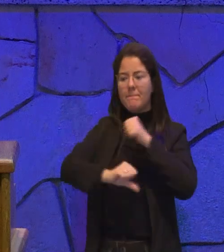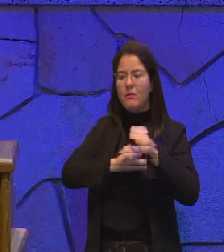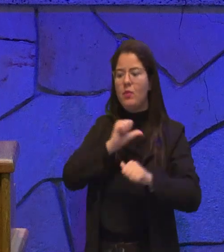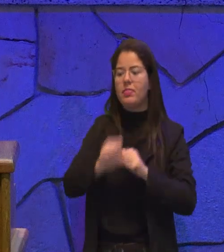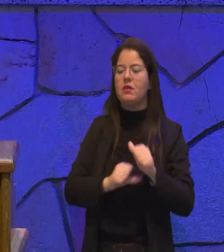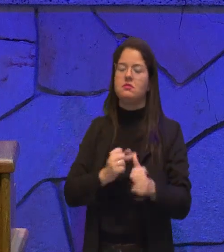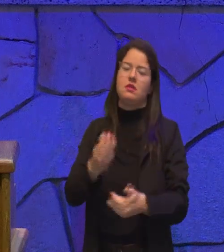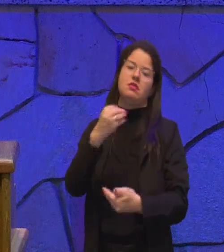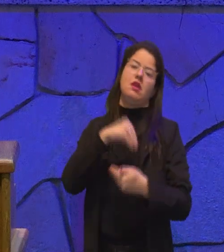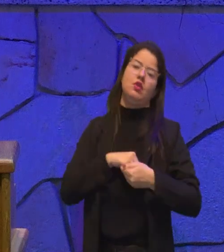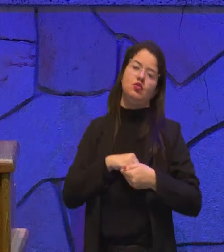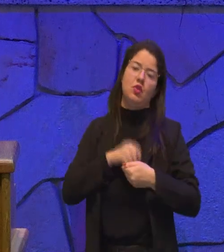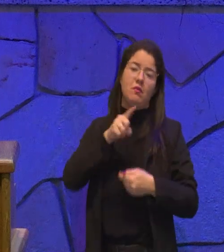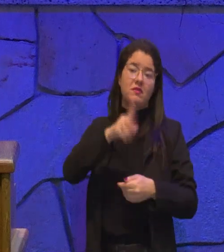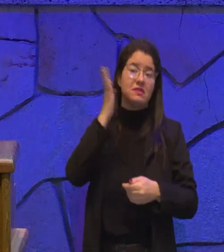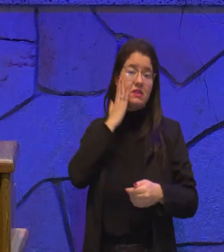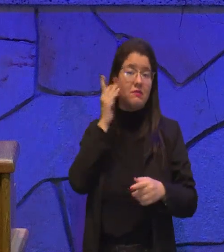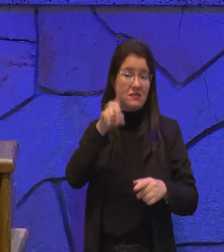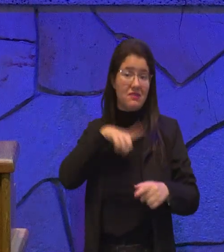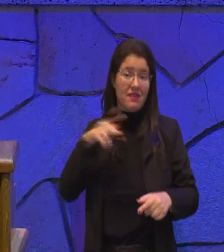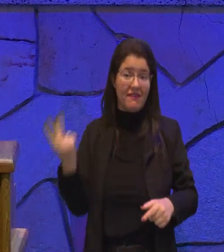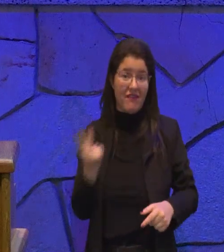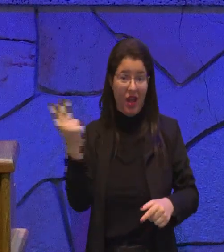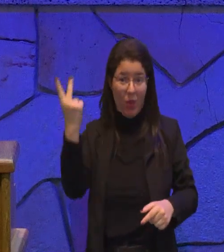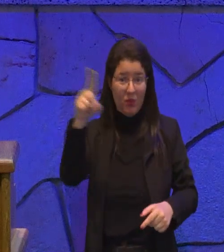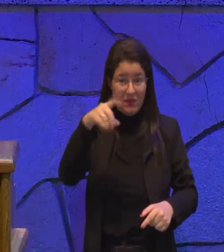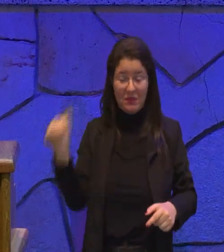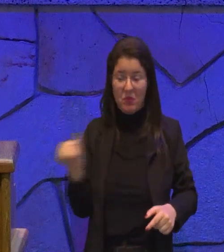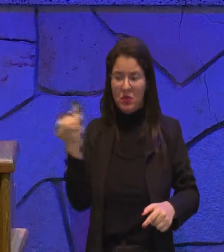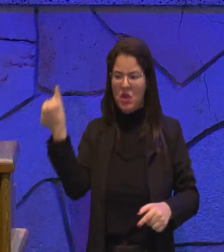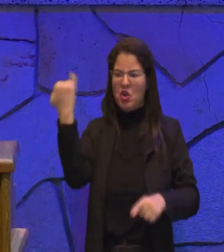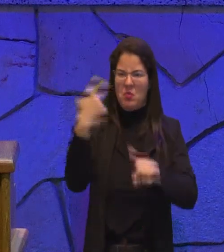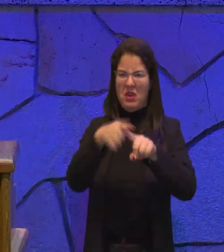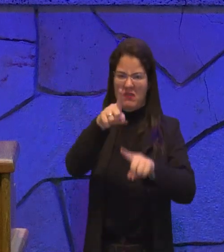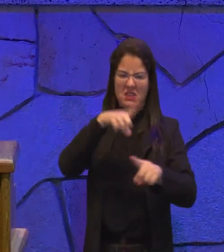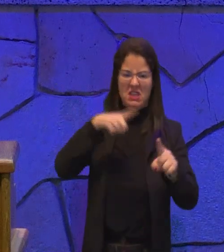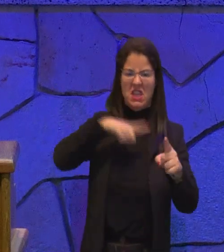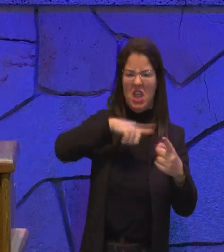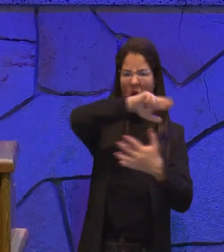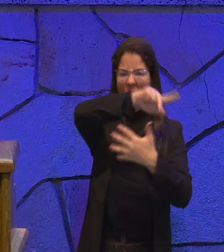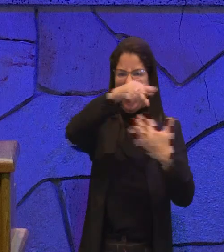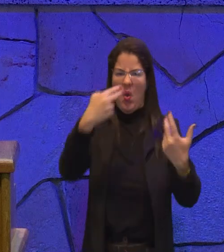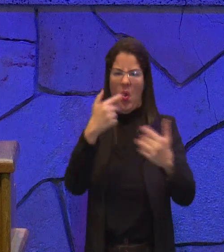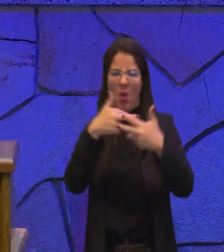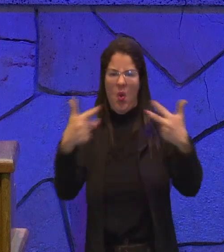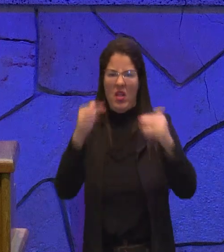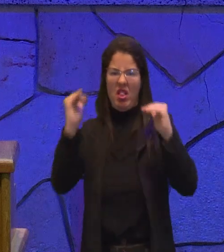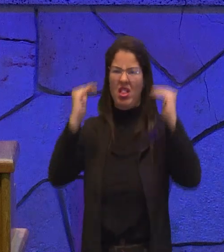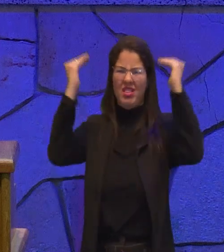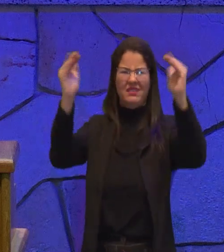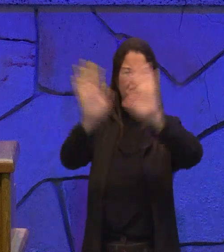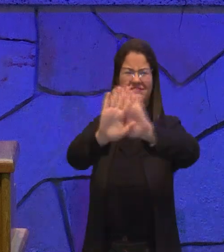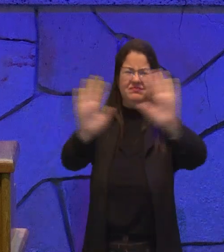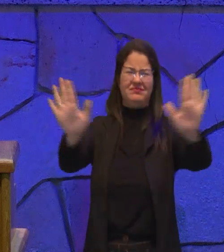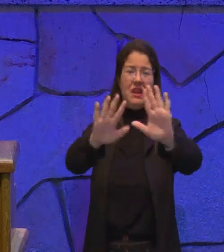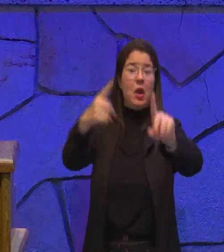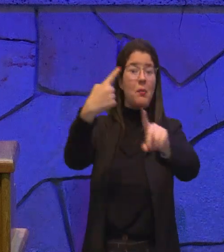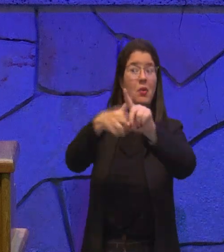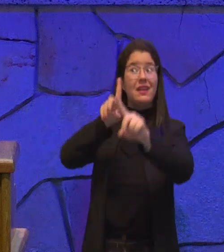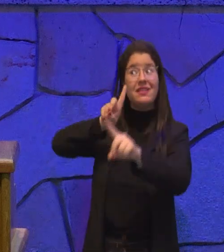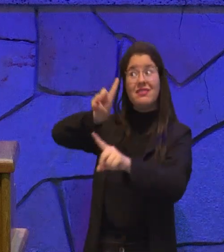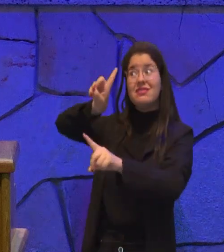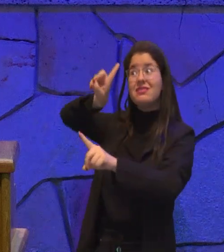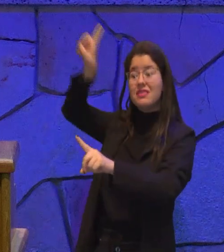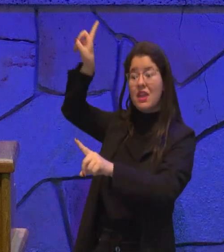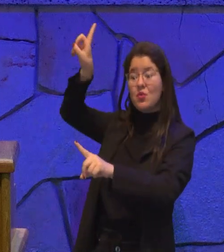saiba que você é importante, não pelo que você tem, nem pelo que você é, mas pelo que Deus